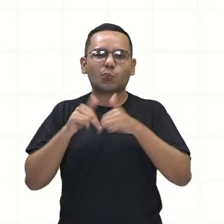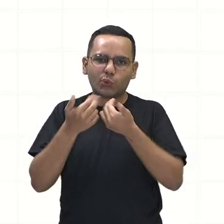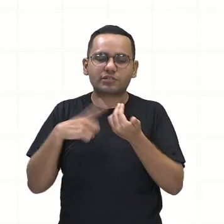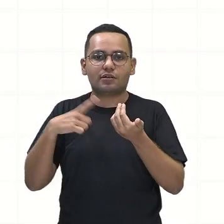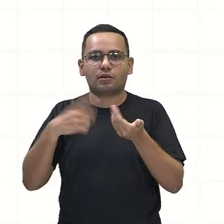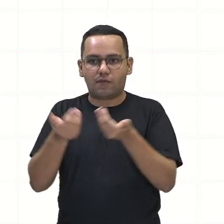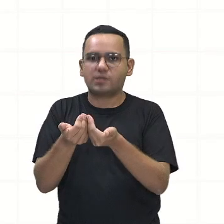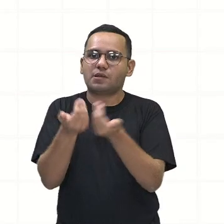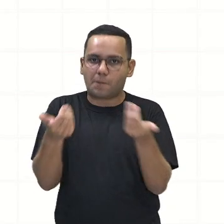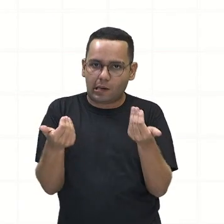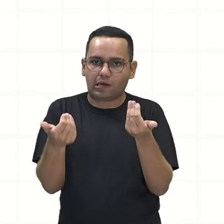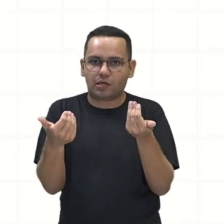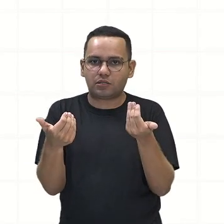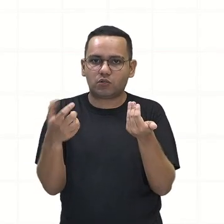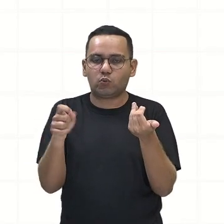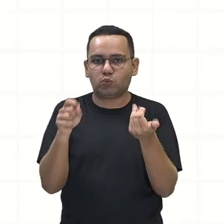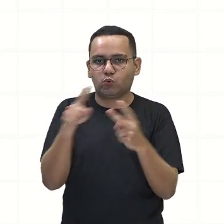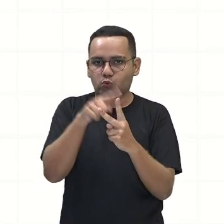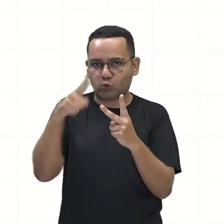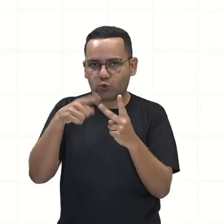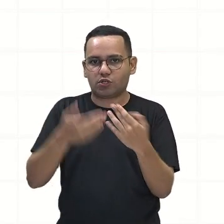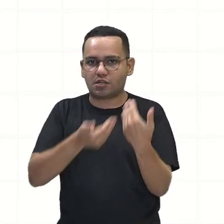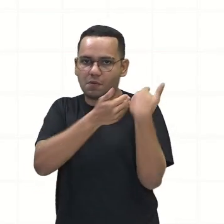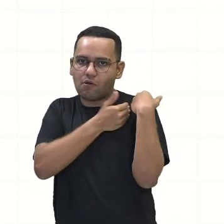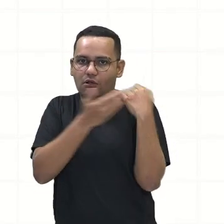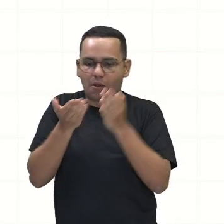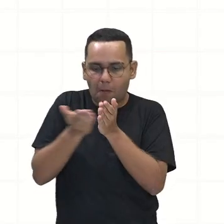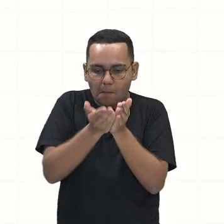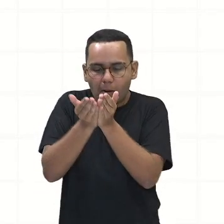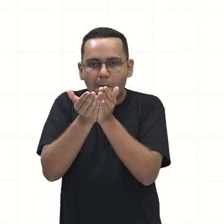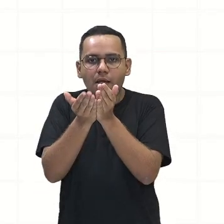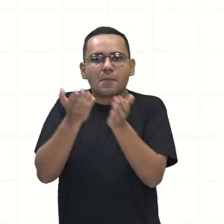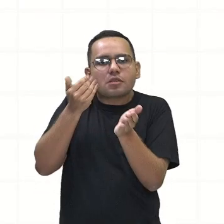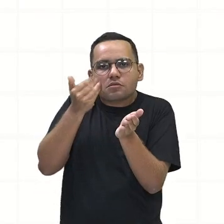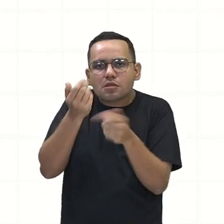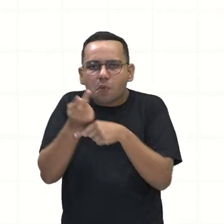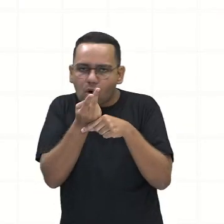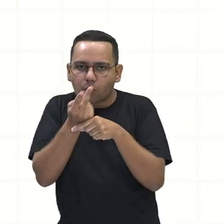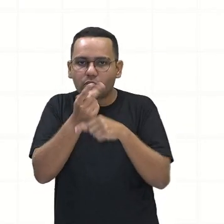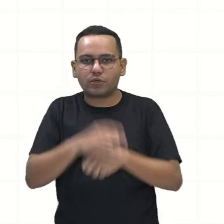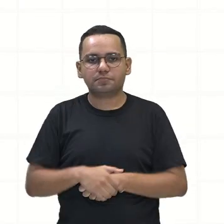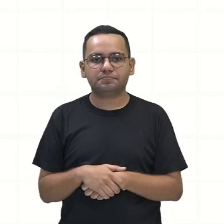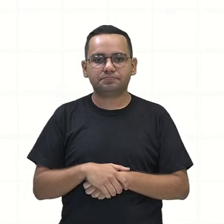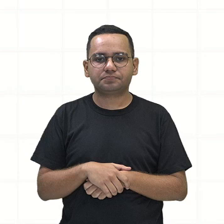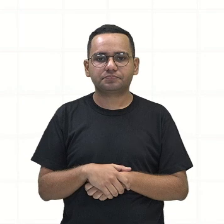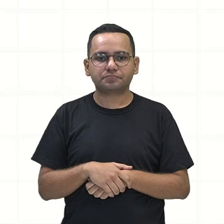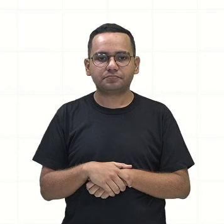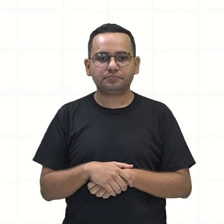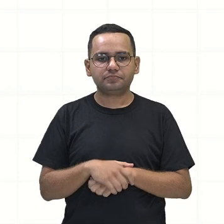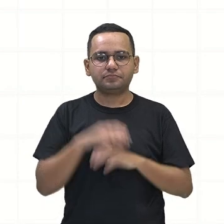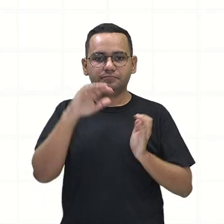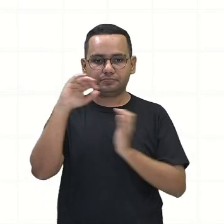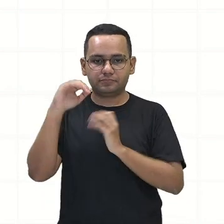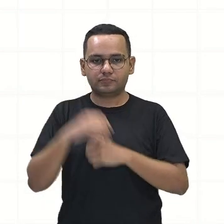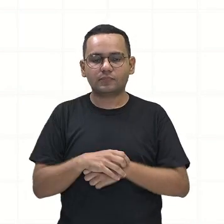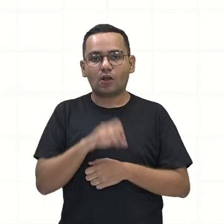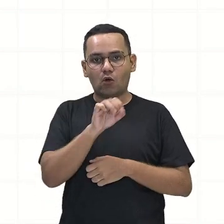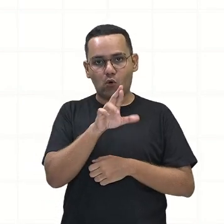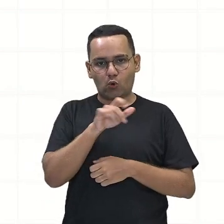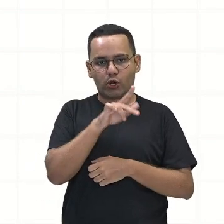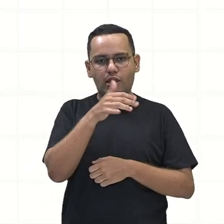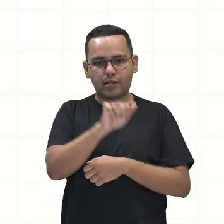dos dois exploradores. Então, Orellana vai mudar o foco de sua expedição e